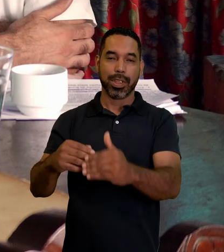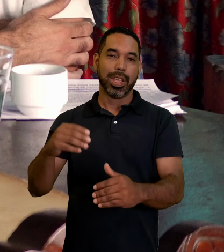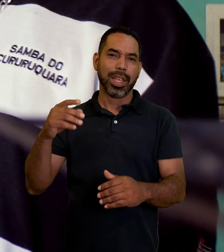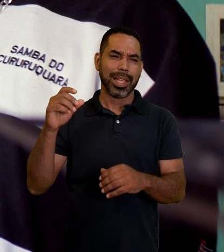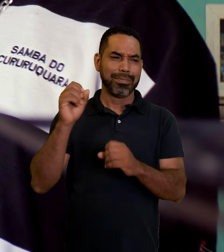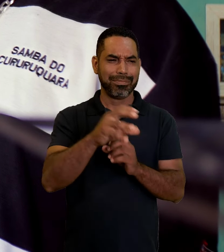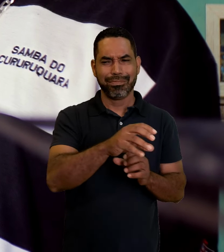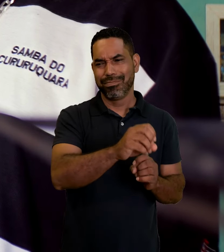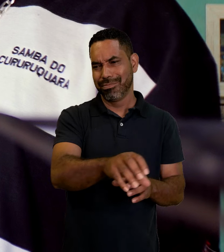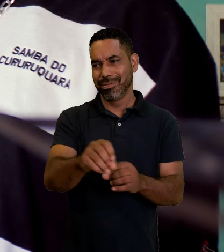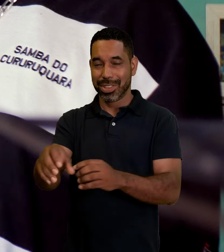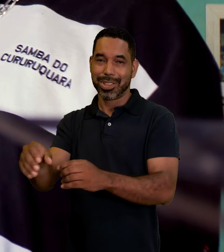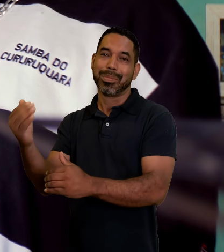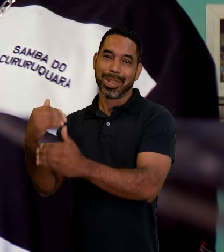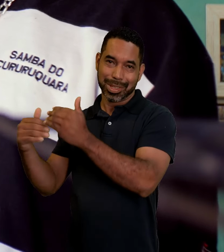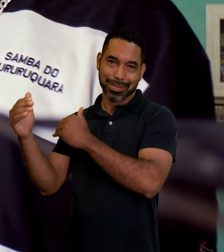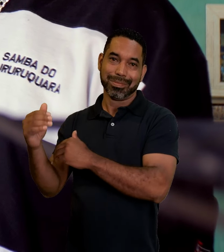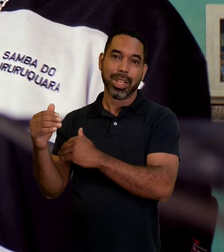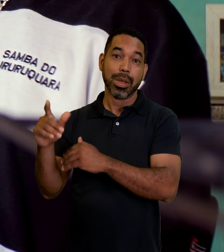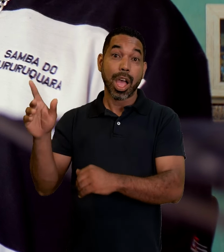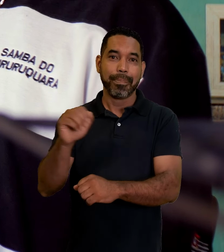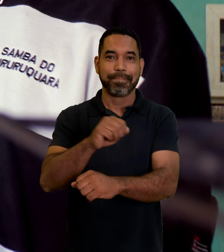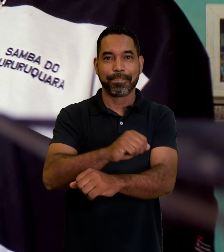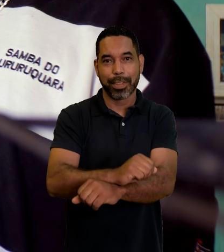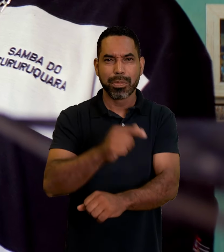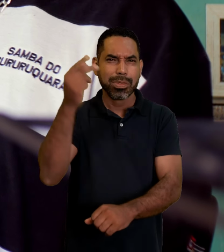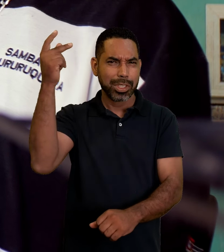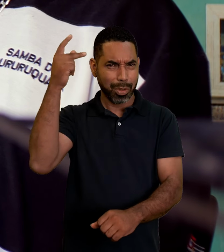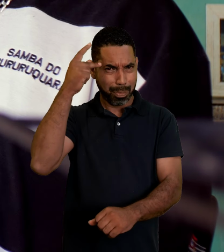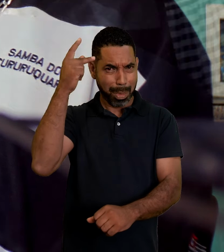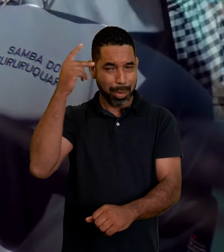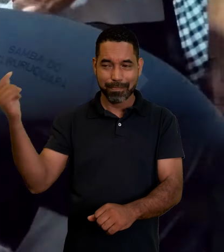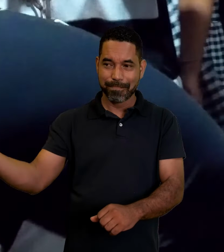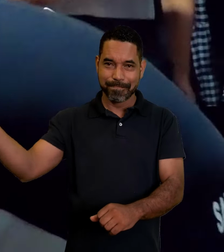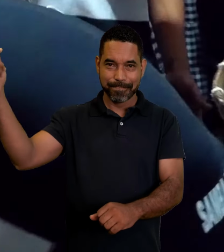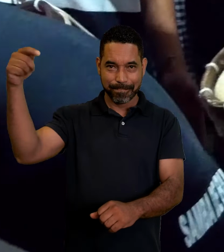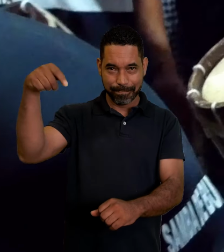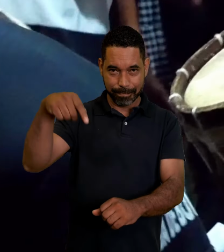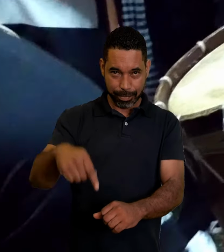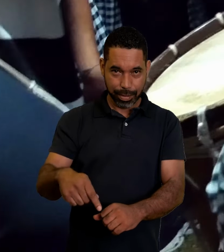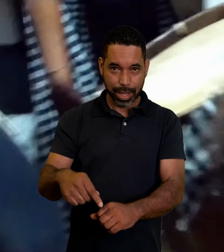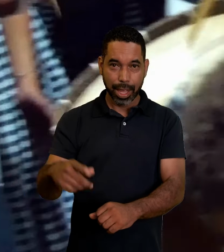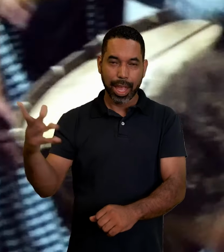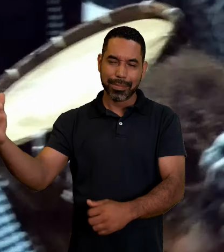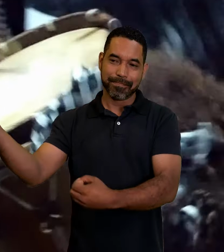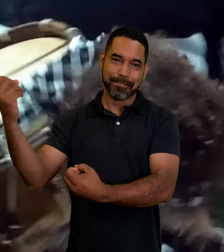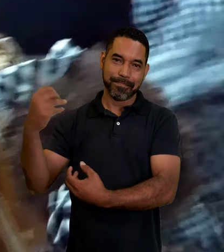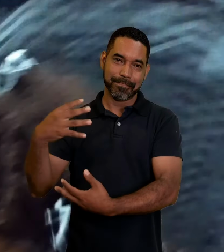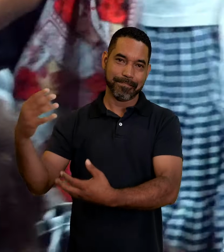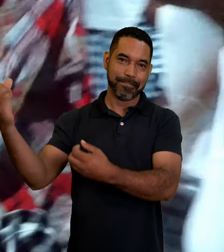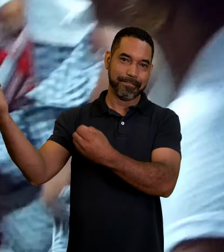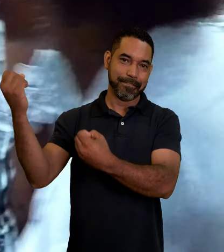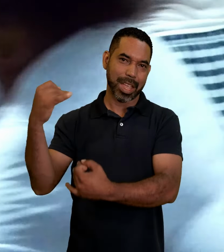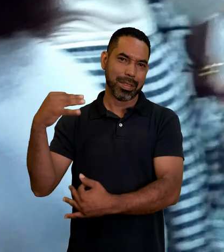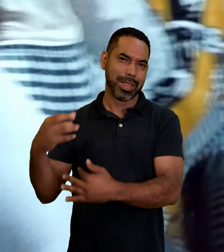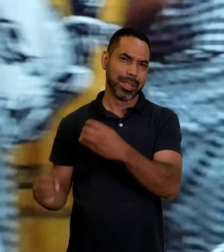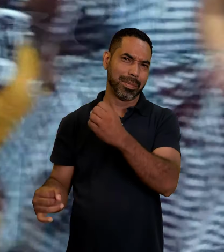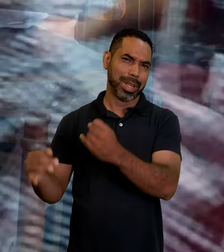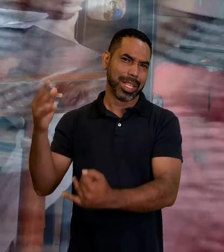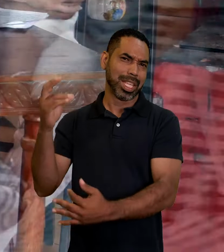com os escravizados que vieram para São Paulo, né? Que por sinal o contingente foi muito grande, né? Se a